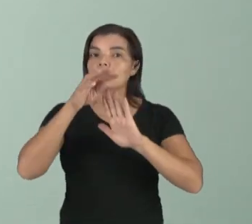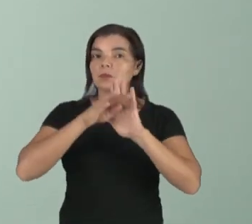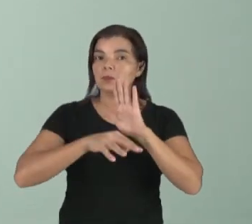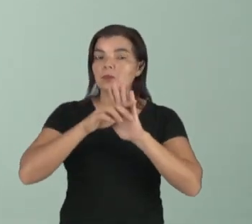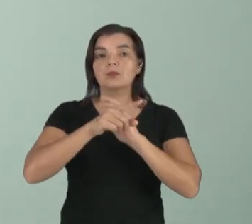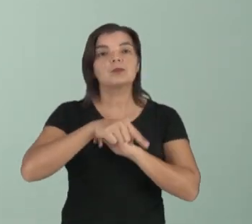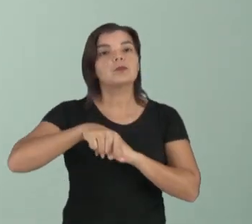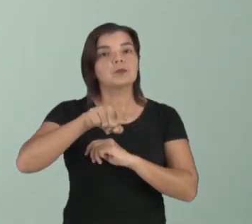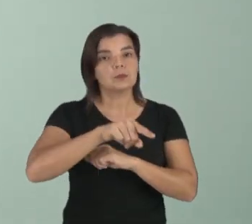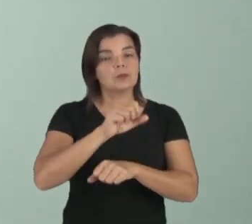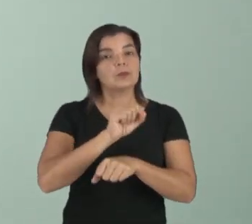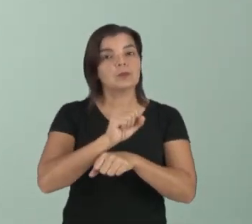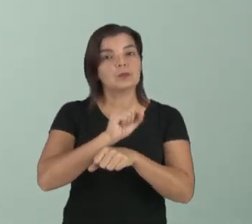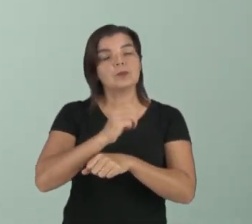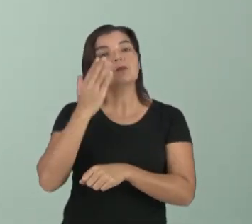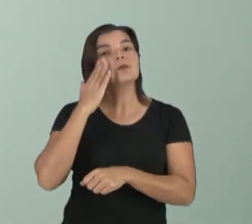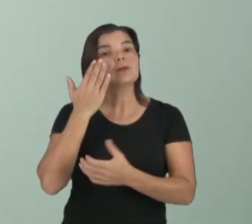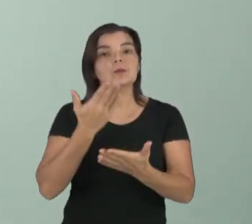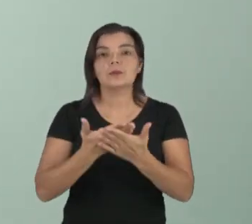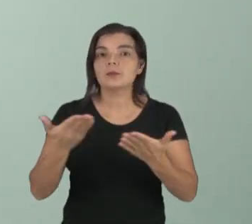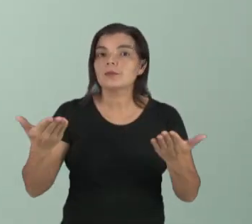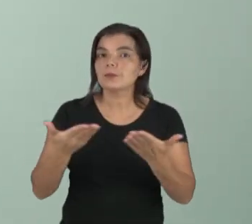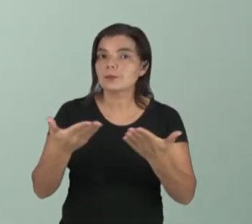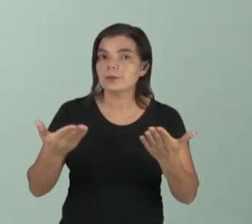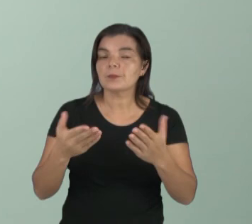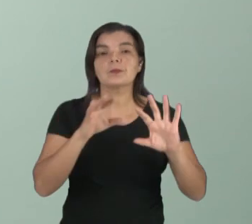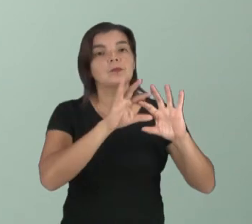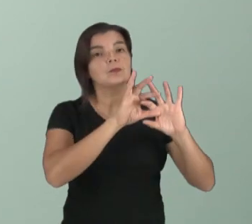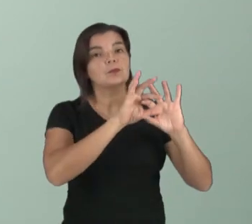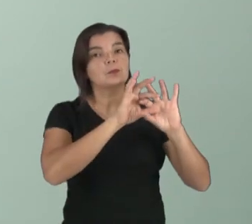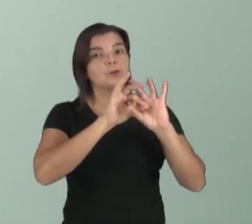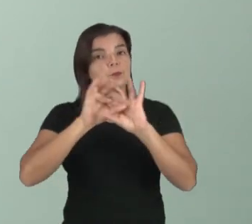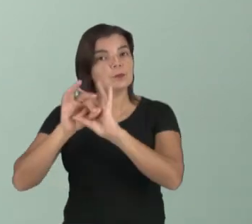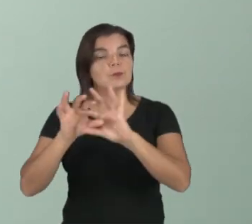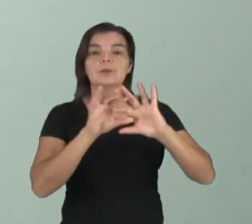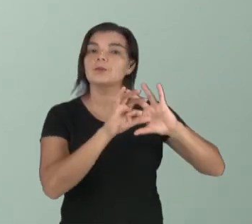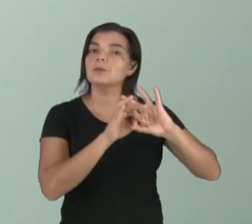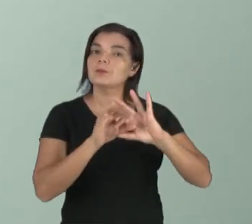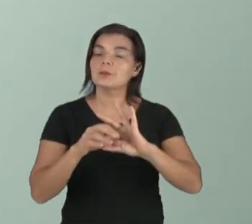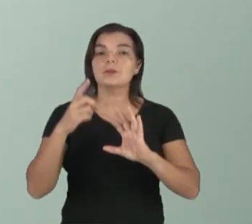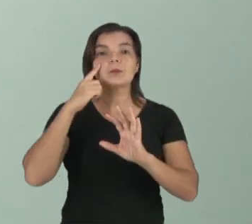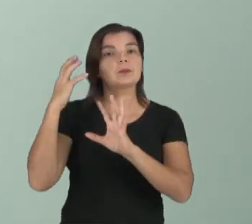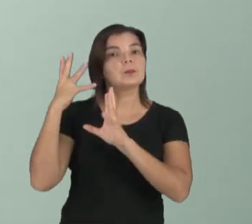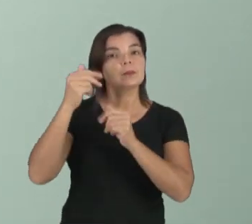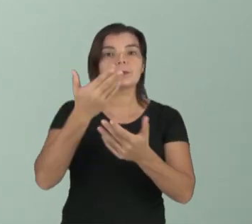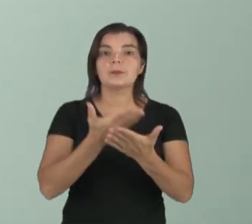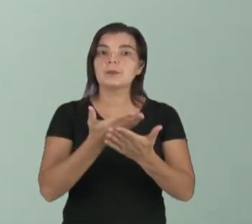Espero que vocês tenham entendido a nossa aula de hoje sobre coesão e coerência. E para rever essa aula